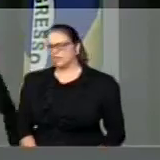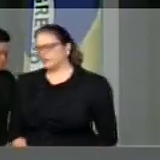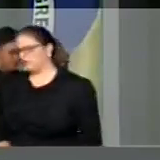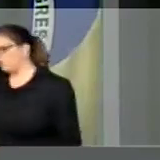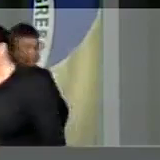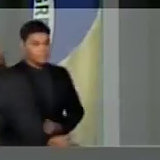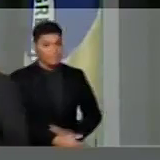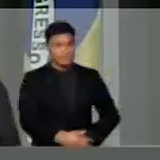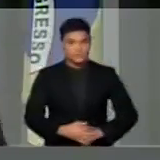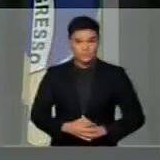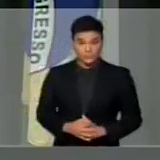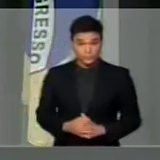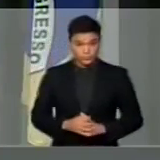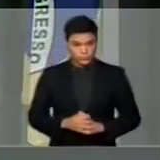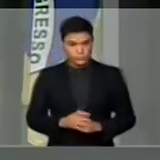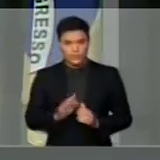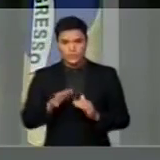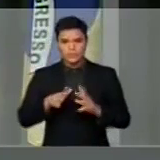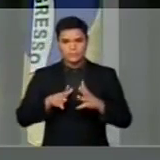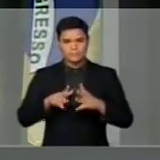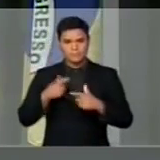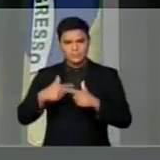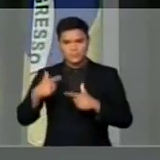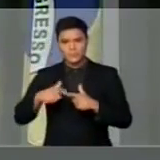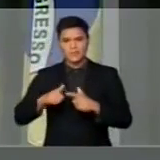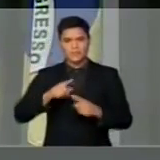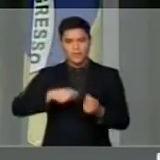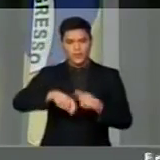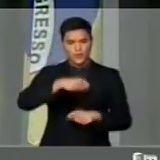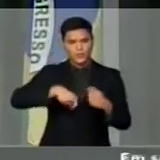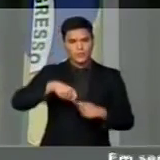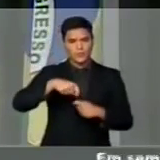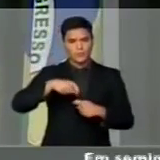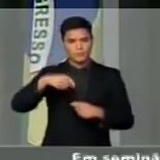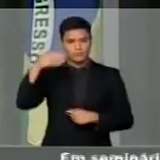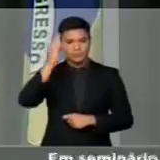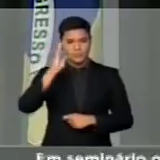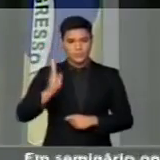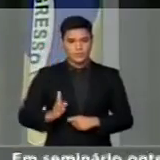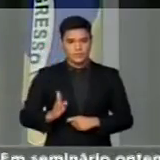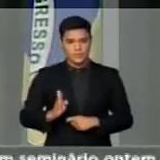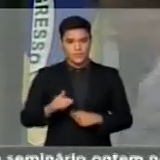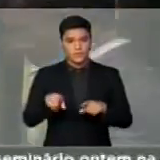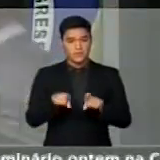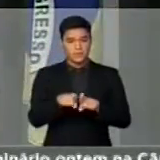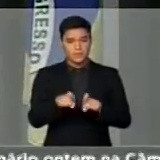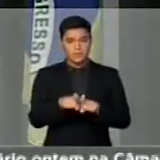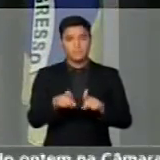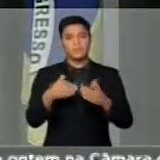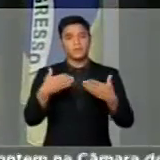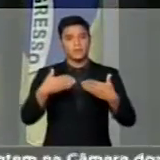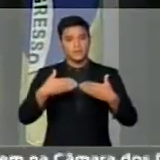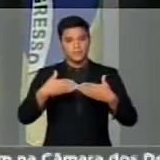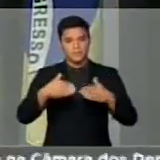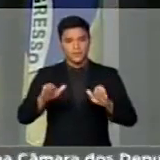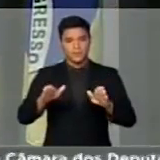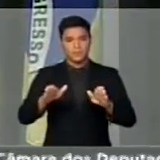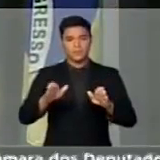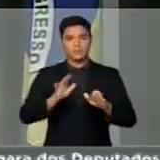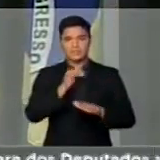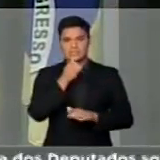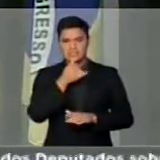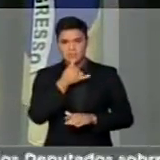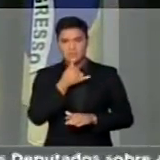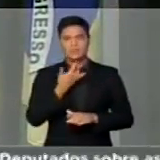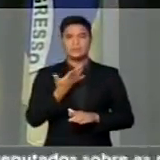uma das mais graves crises econômicas da sua história. Veio a abertura, infelizmente, nosso grande